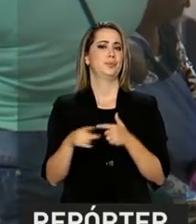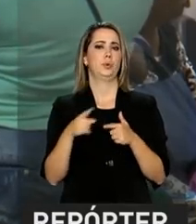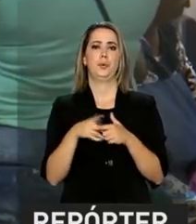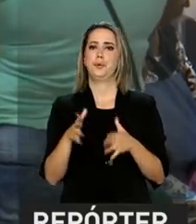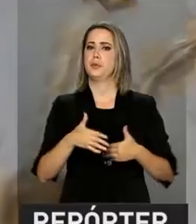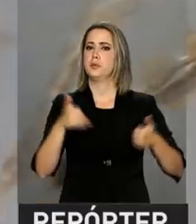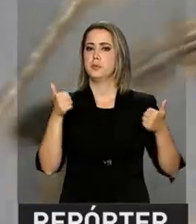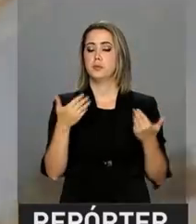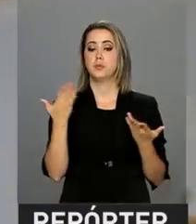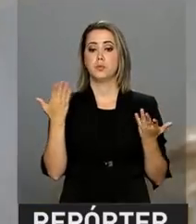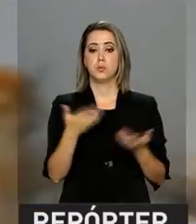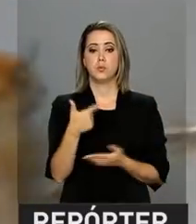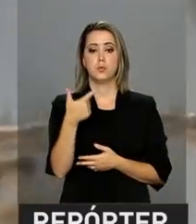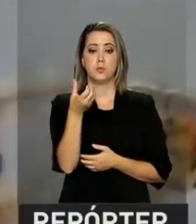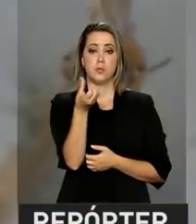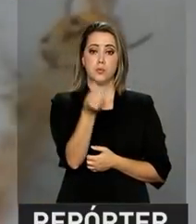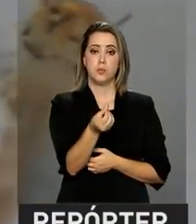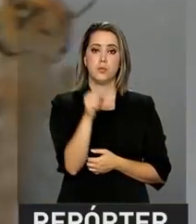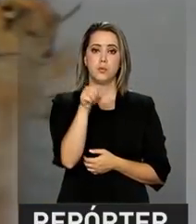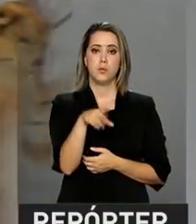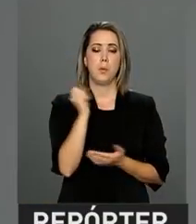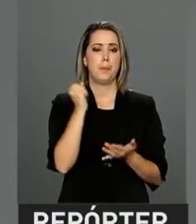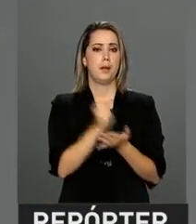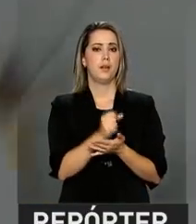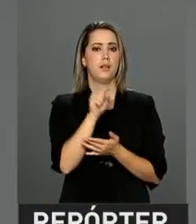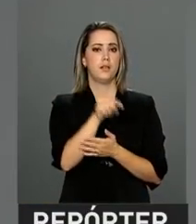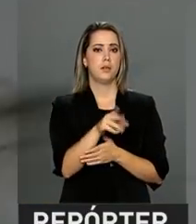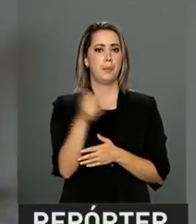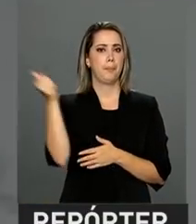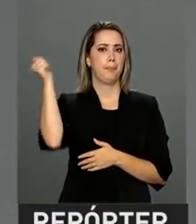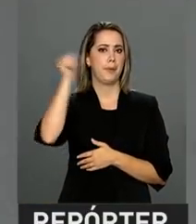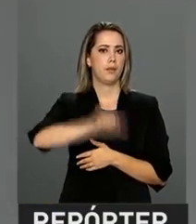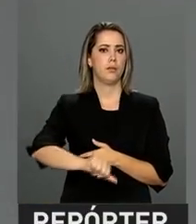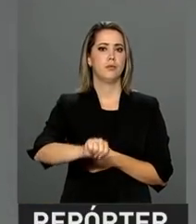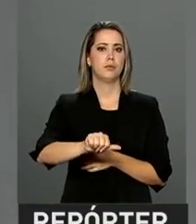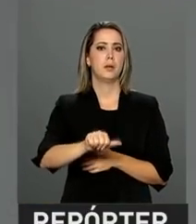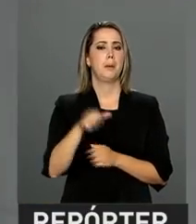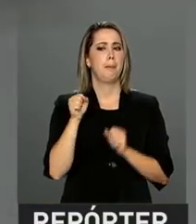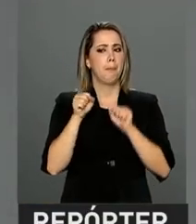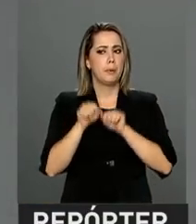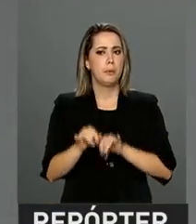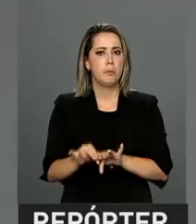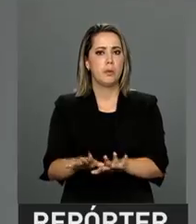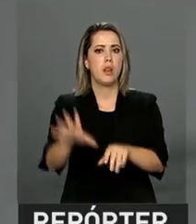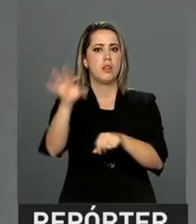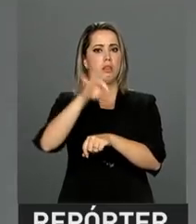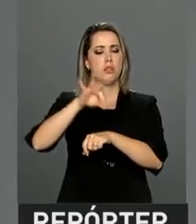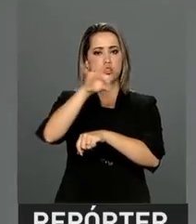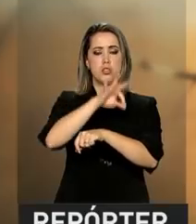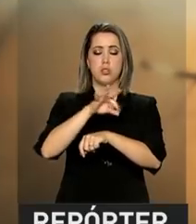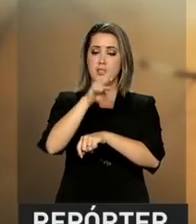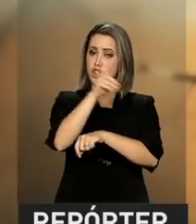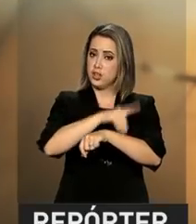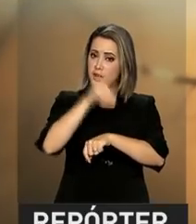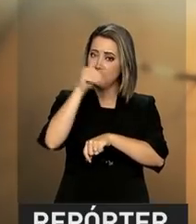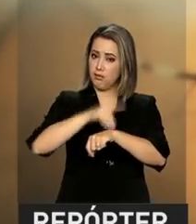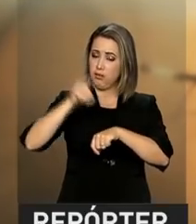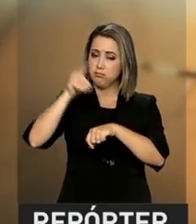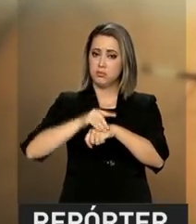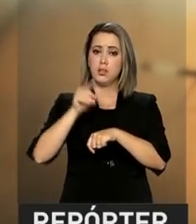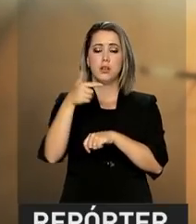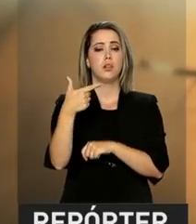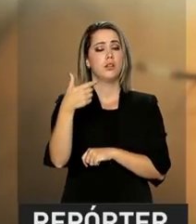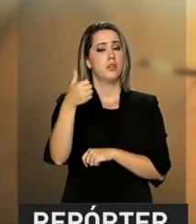das melhores. 2016 foi marcado pela pior epidemia de dengue desde a década de 80. Em novembro